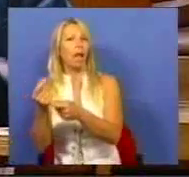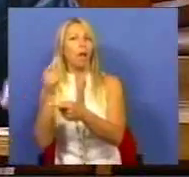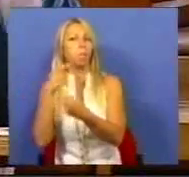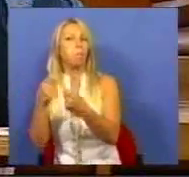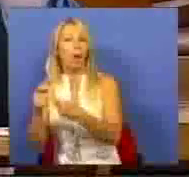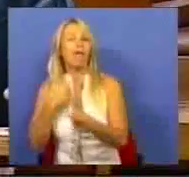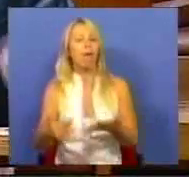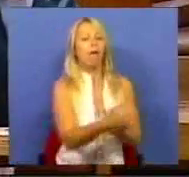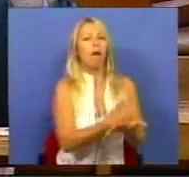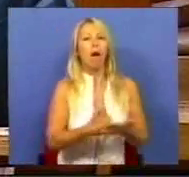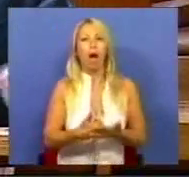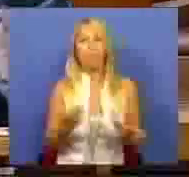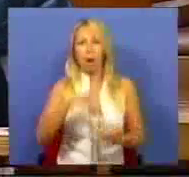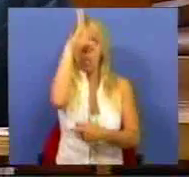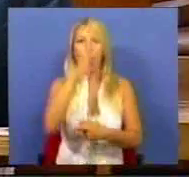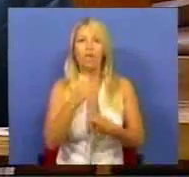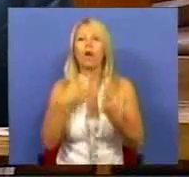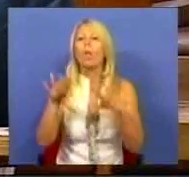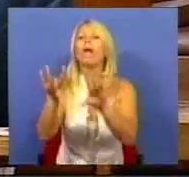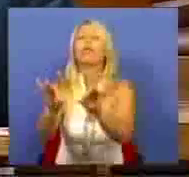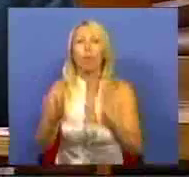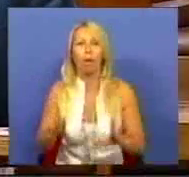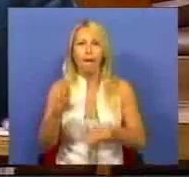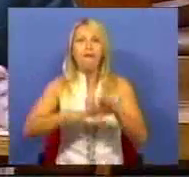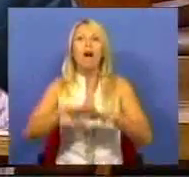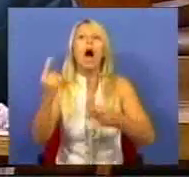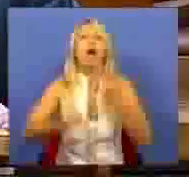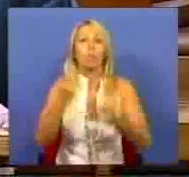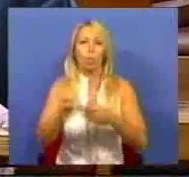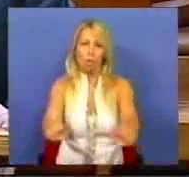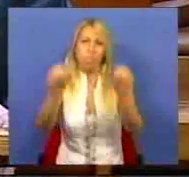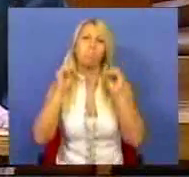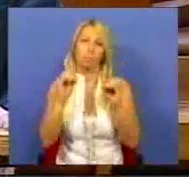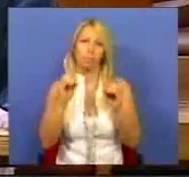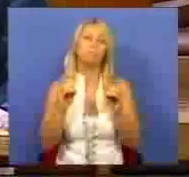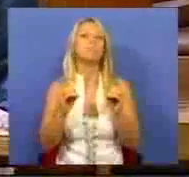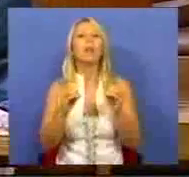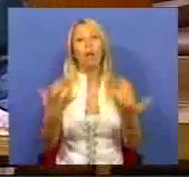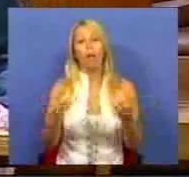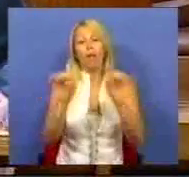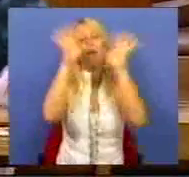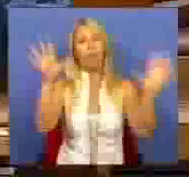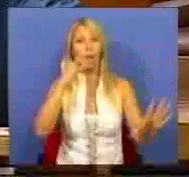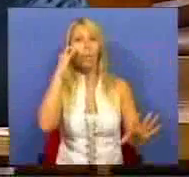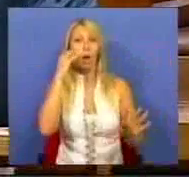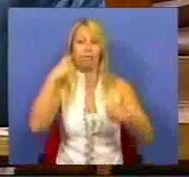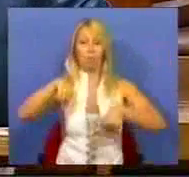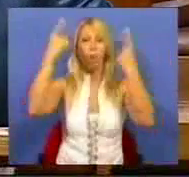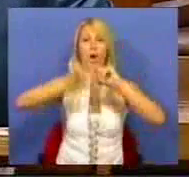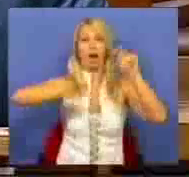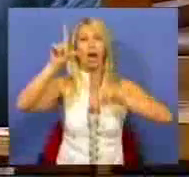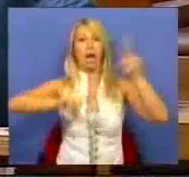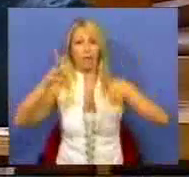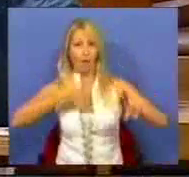palha para limitar a espoliação dos bancos. O inventário desta crise é claro neste gráfico que vos quero